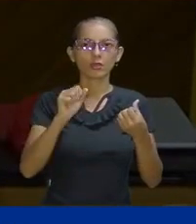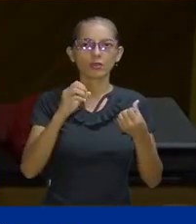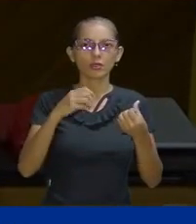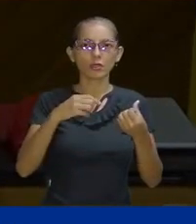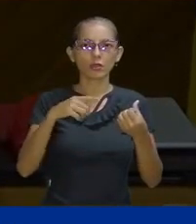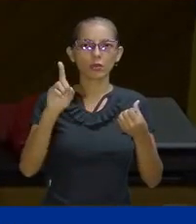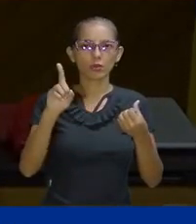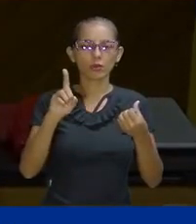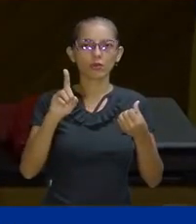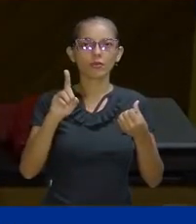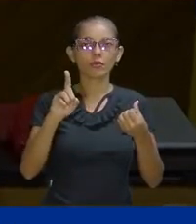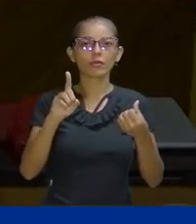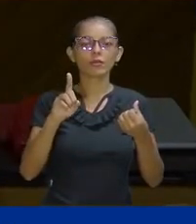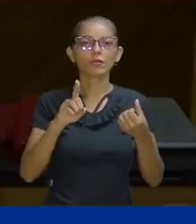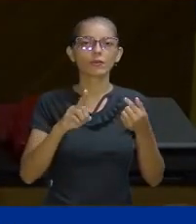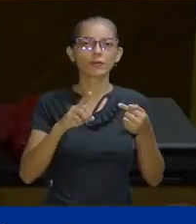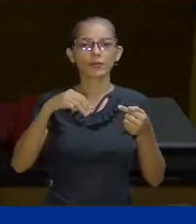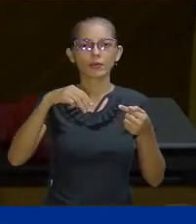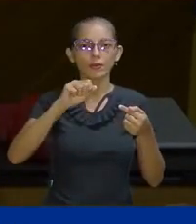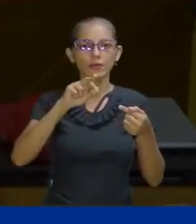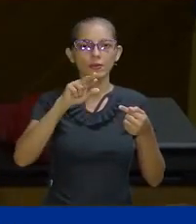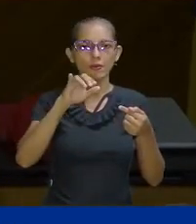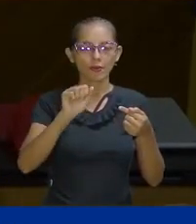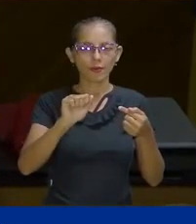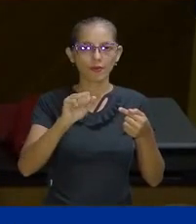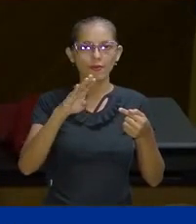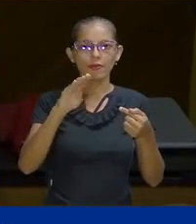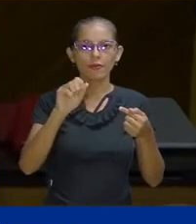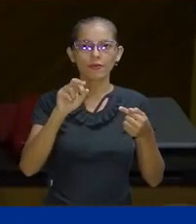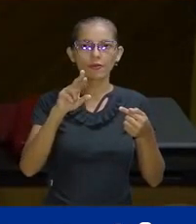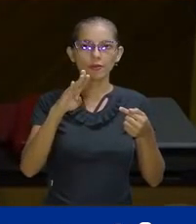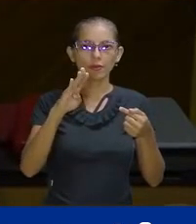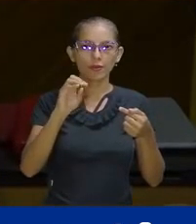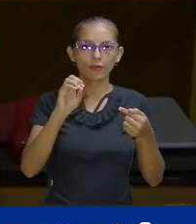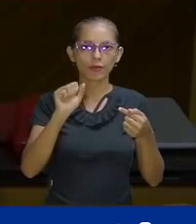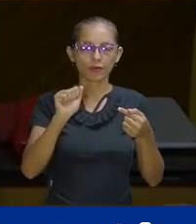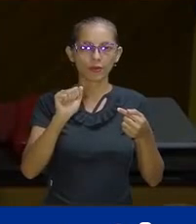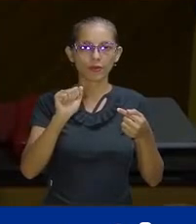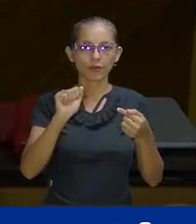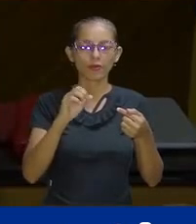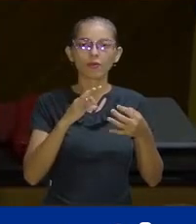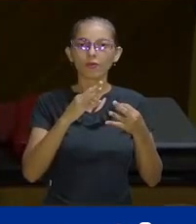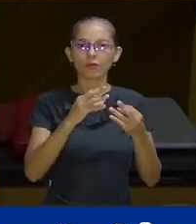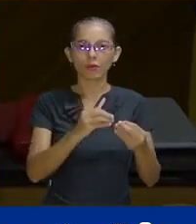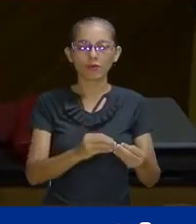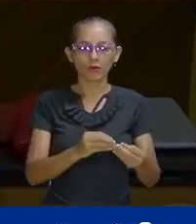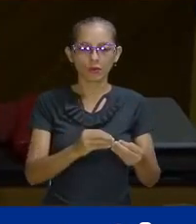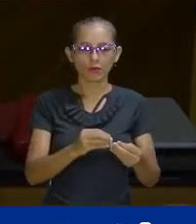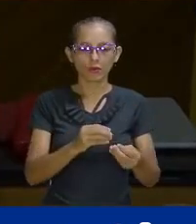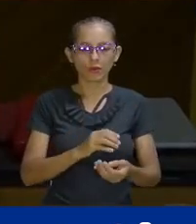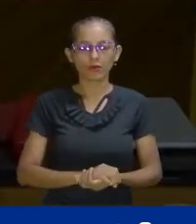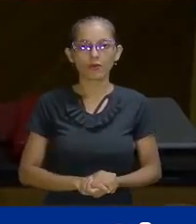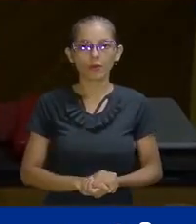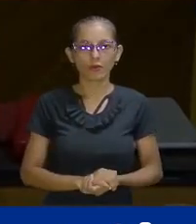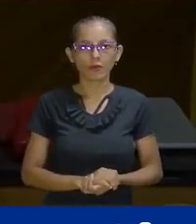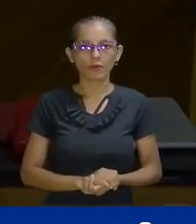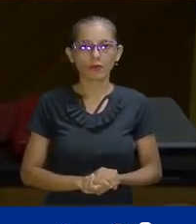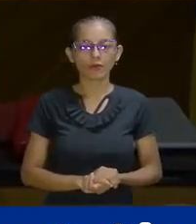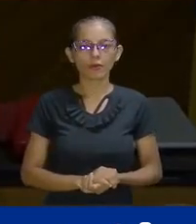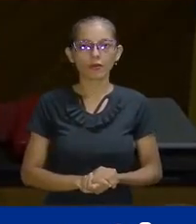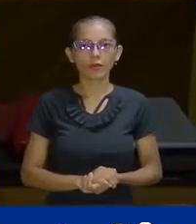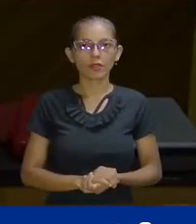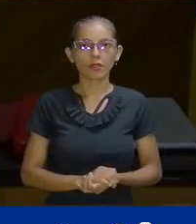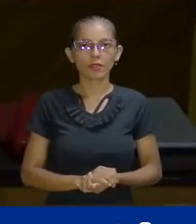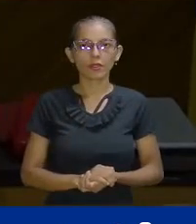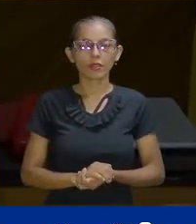Barbosa de Moraes Neto, Marília Barbosa de Moraes, todos eles patrocinados pelo doutor Marcelo